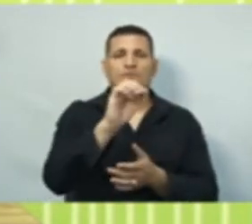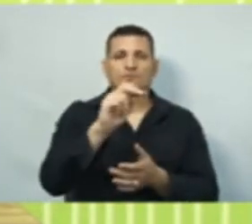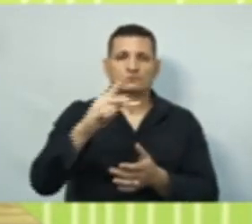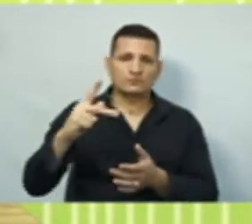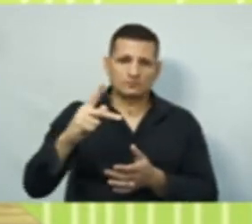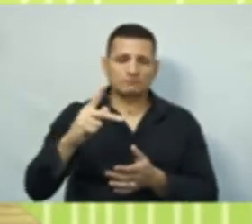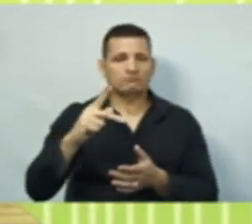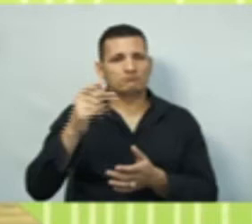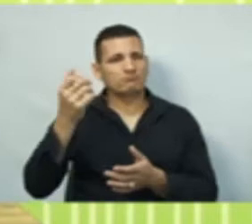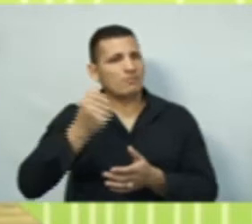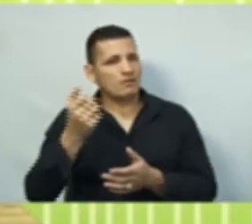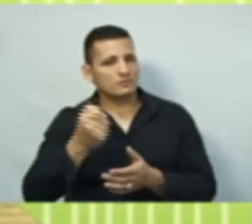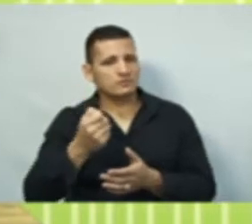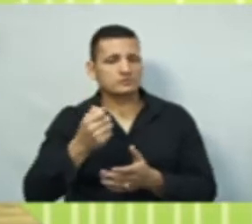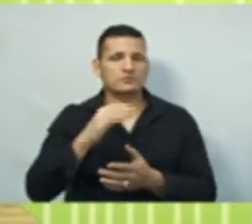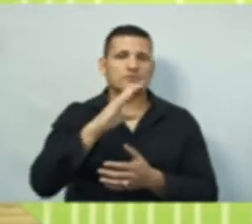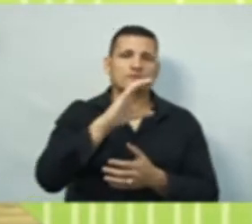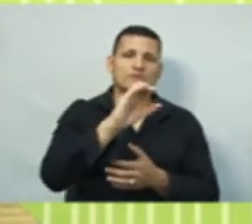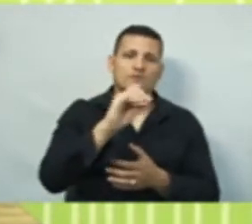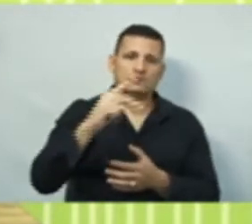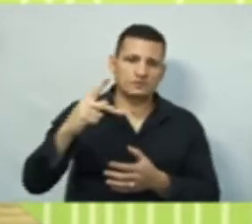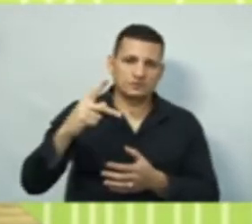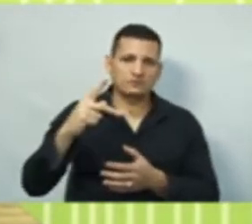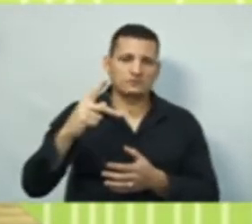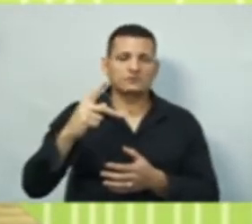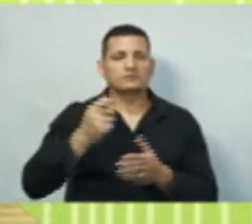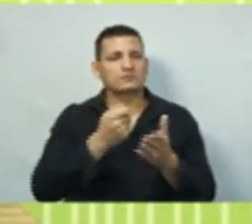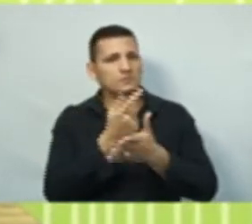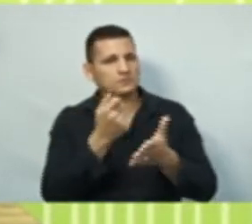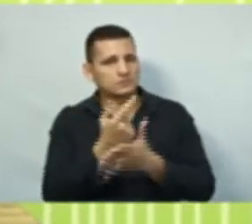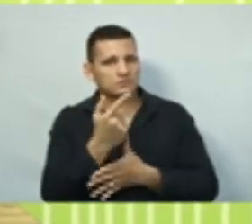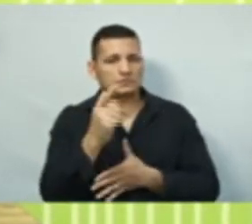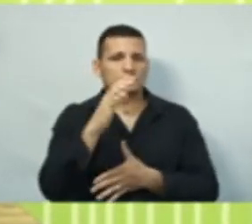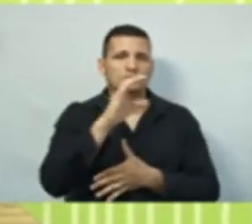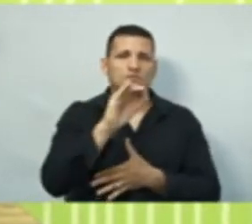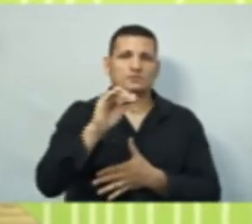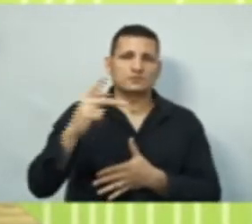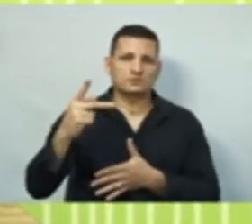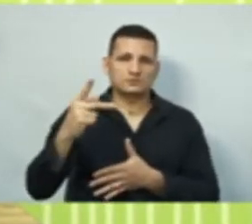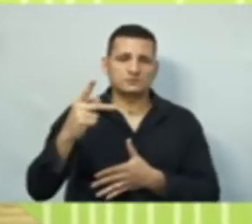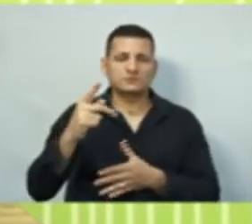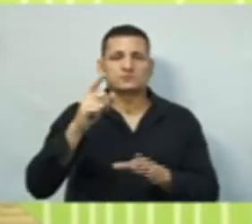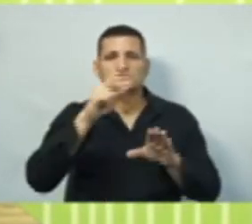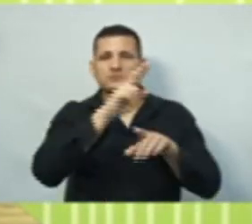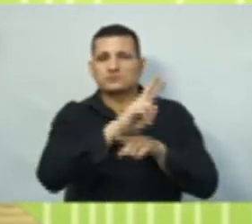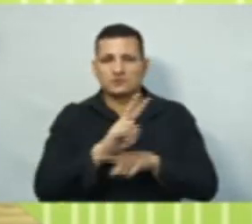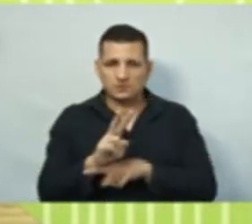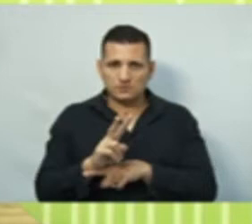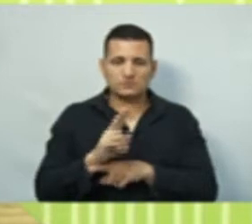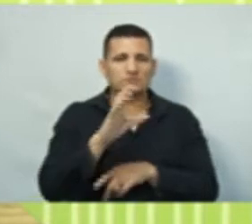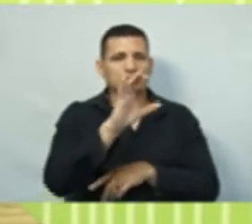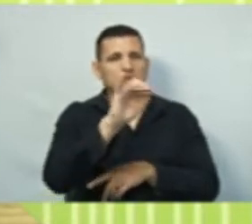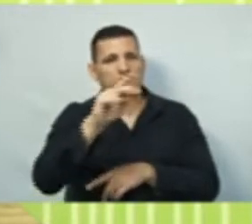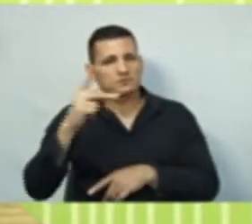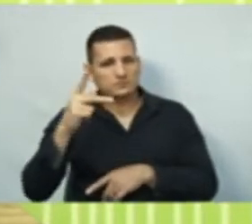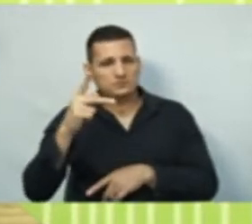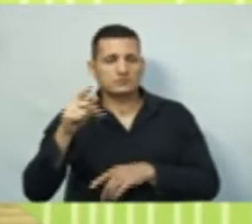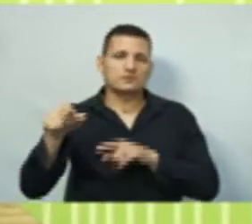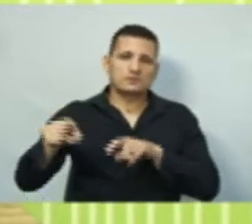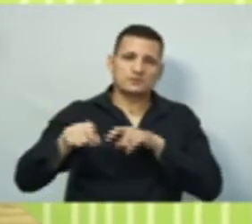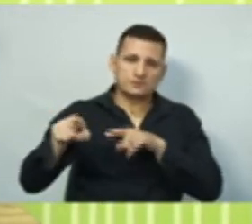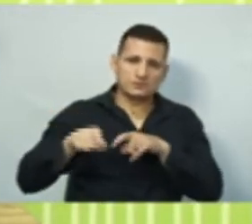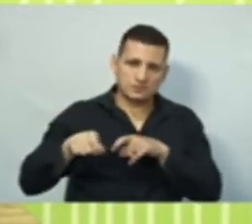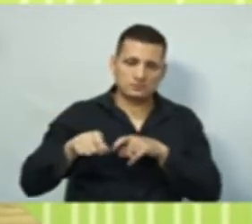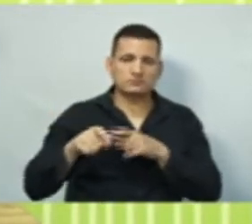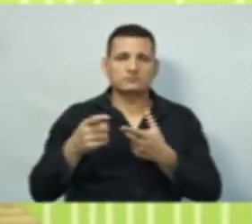Cooperativa de leite, cooperativa de consumo, cooperativa de crédito, cooperativa agropecuária.